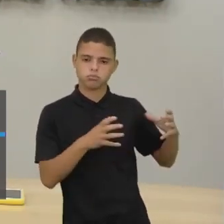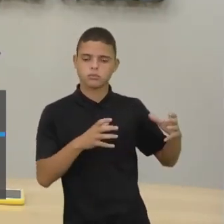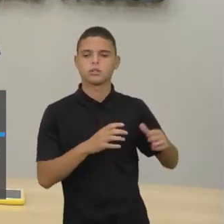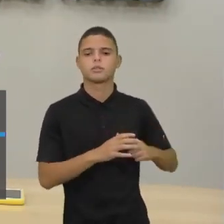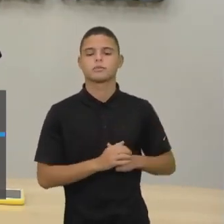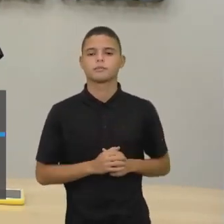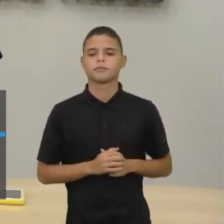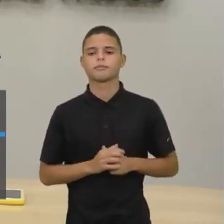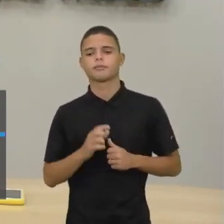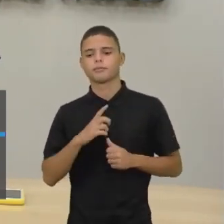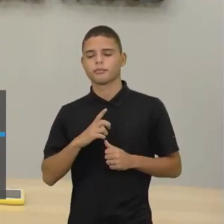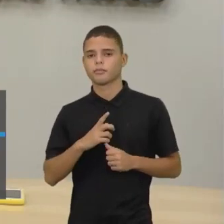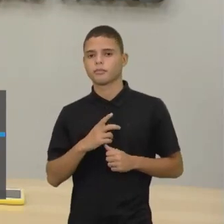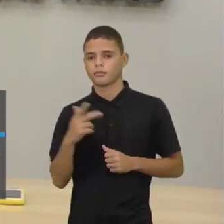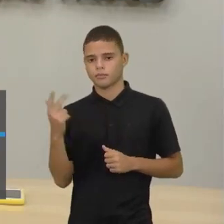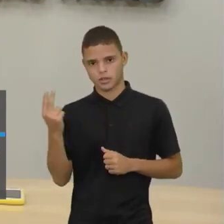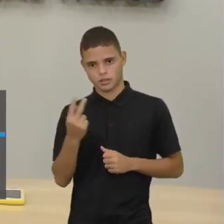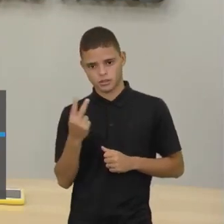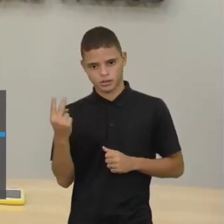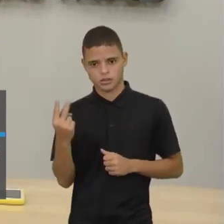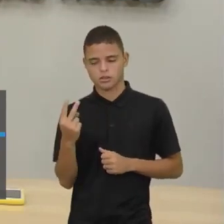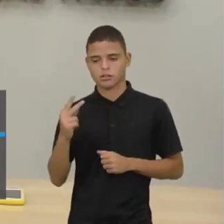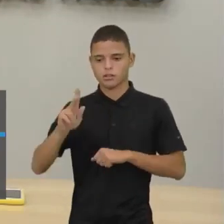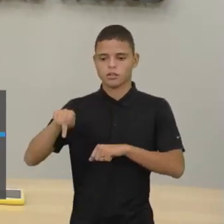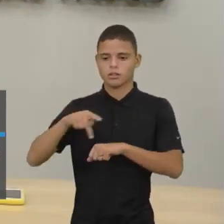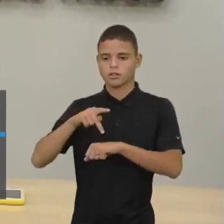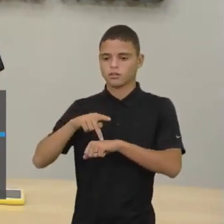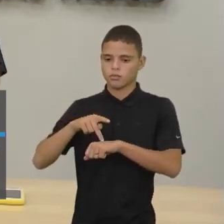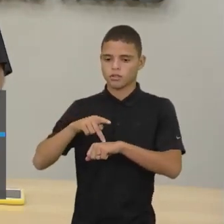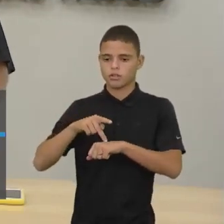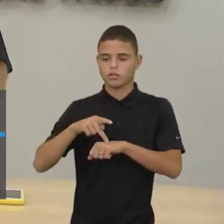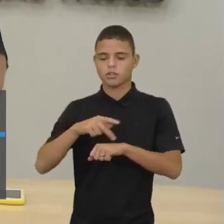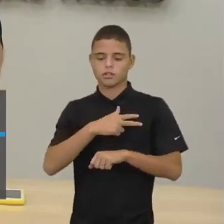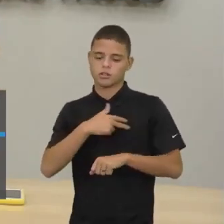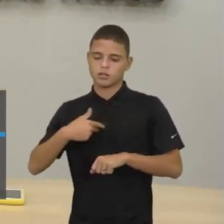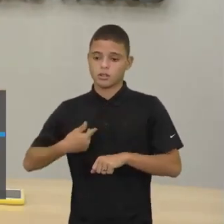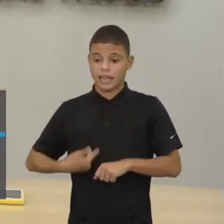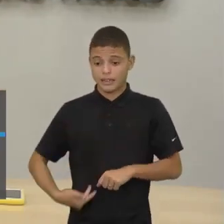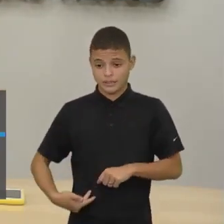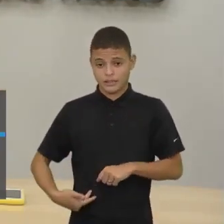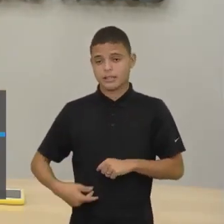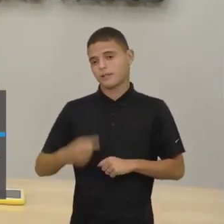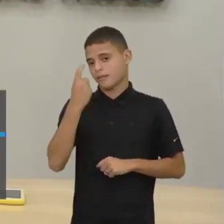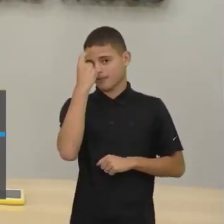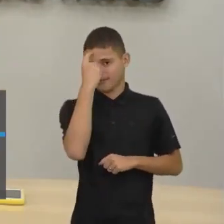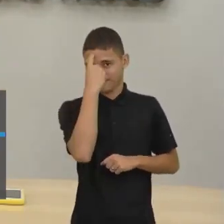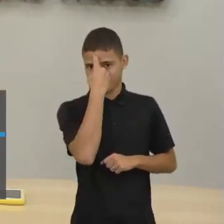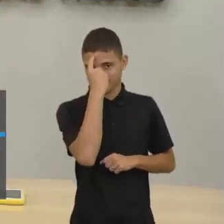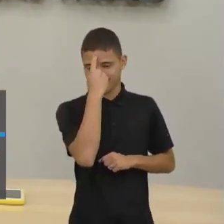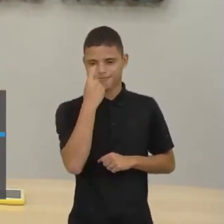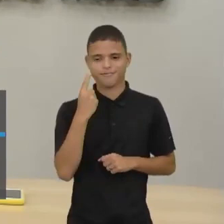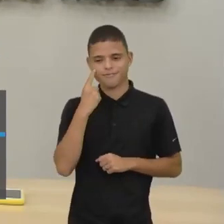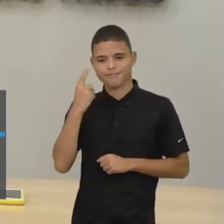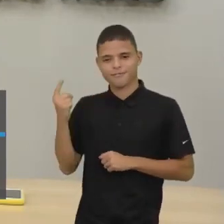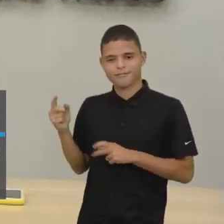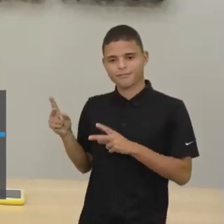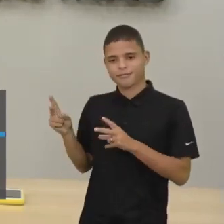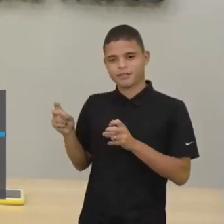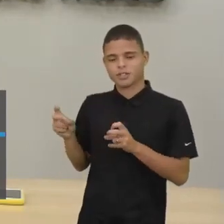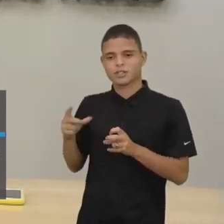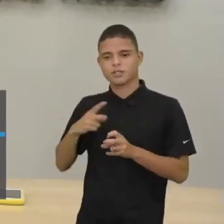maiores países em quantidade populacional, que é a China e a Índia. Por isso que naquela imagem de satélite